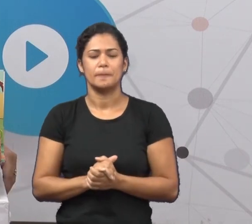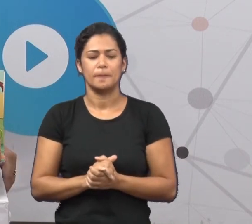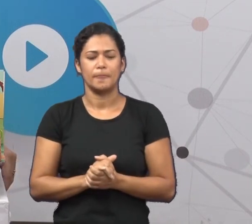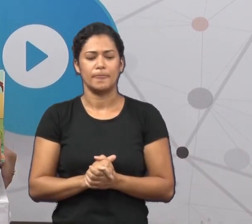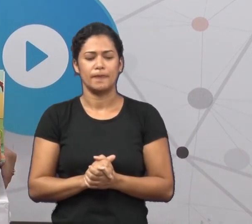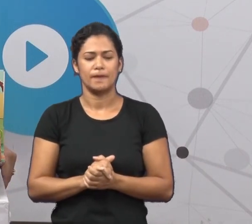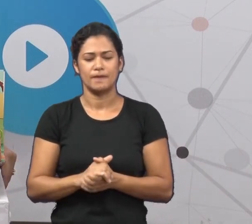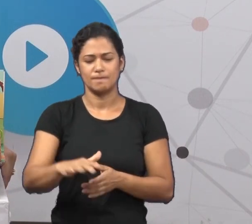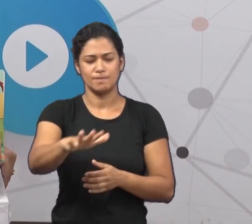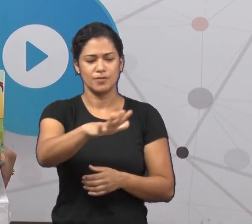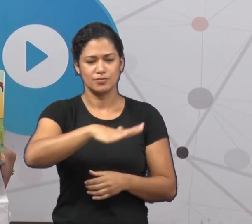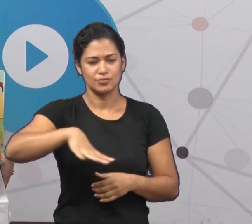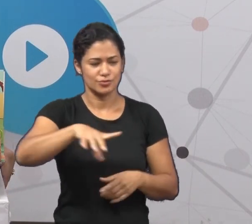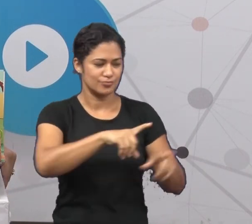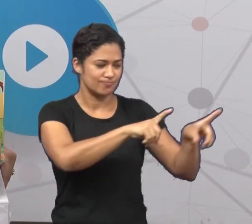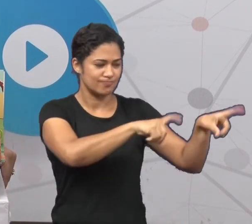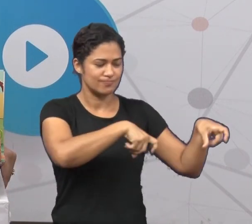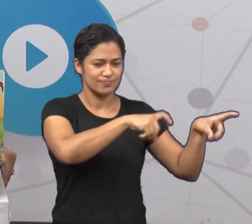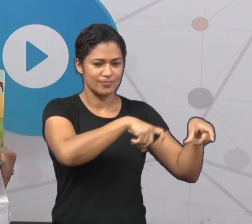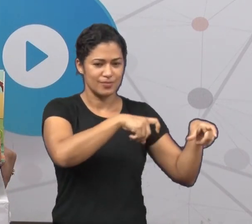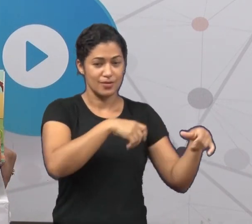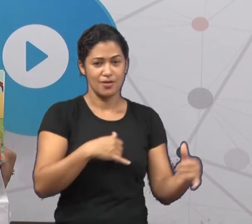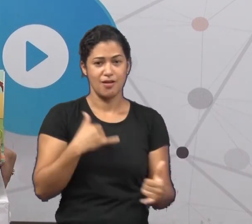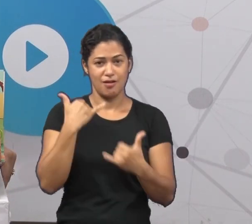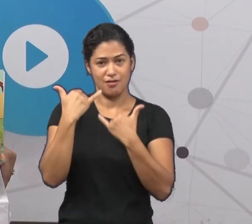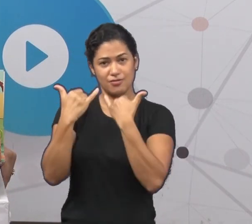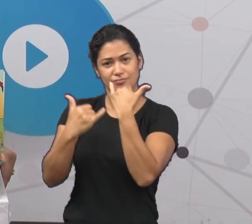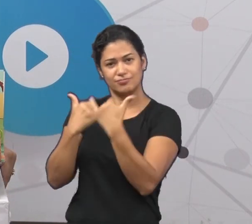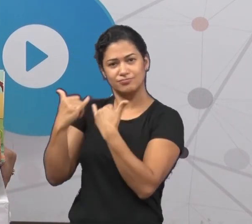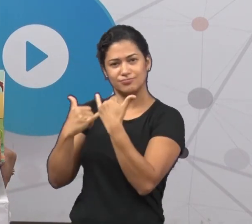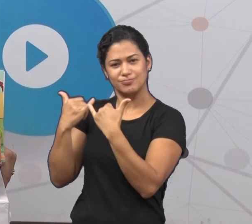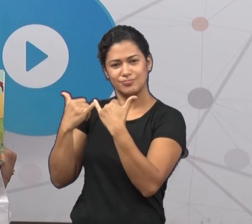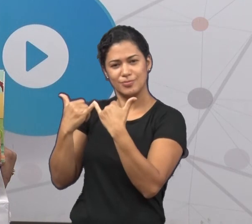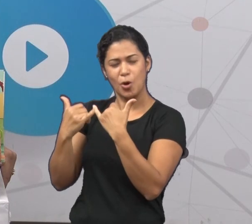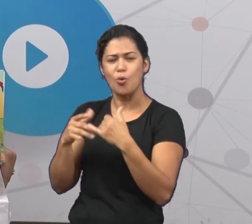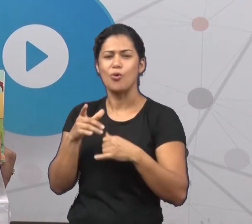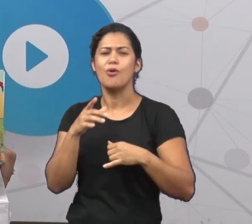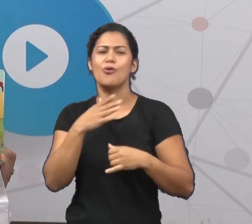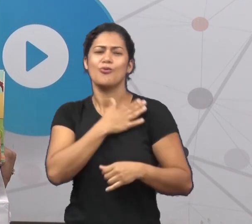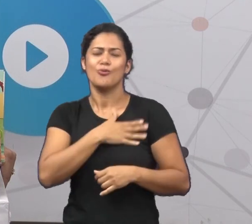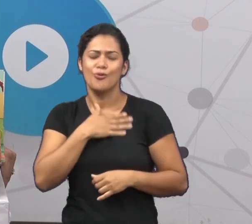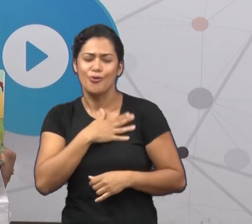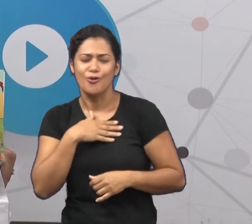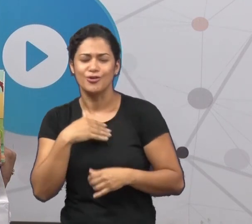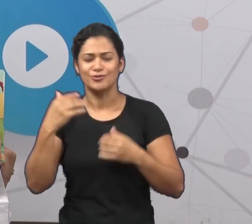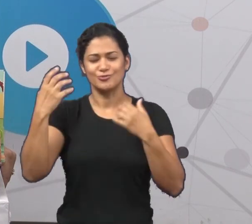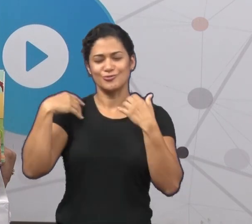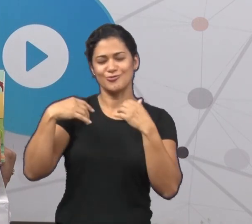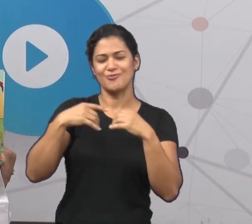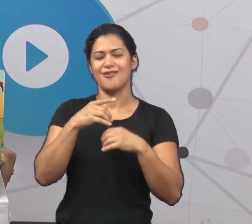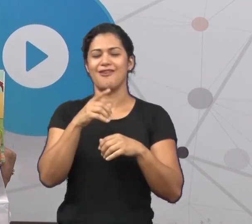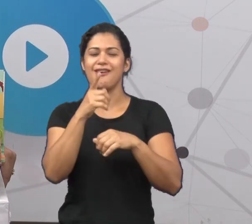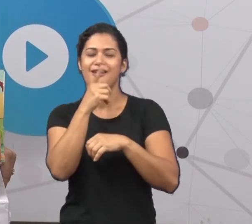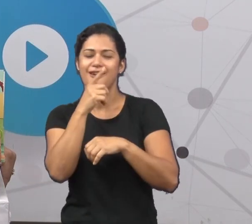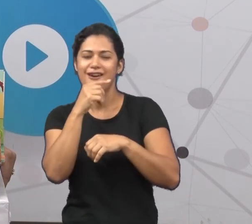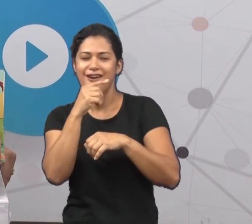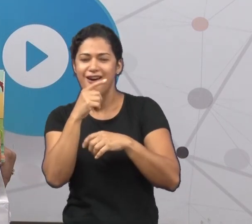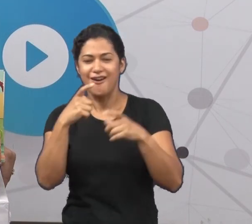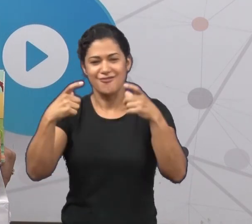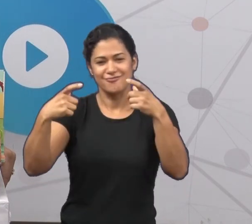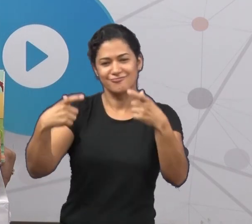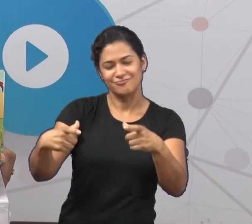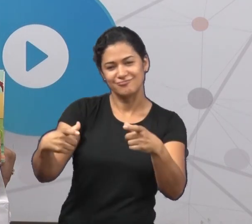zona rural, as pessoas, elas se divertem tomando banho em rios, em açudes,